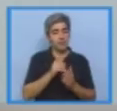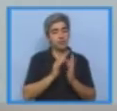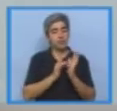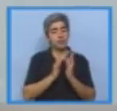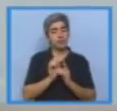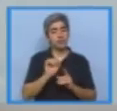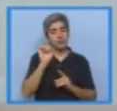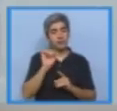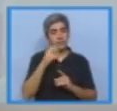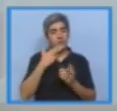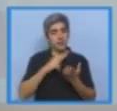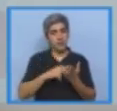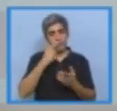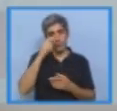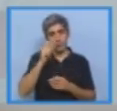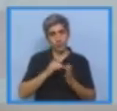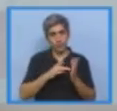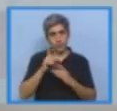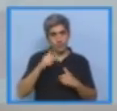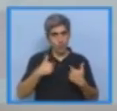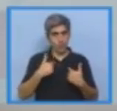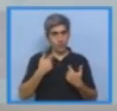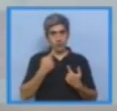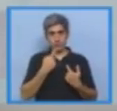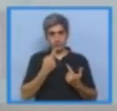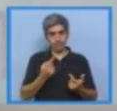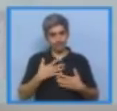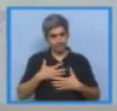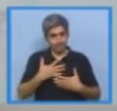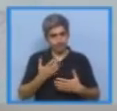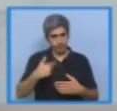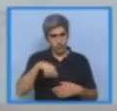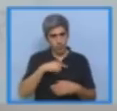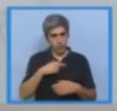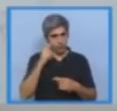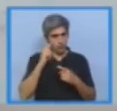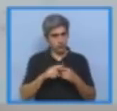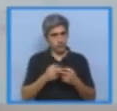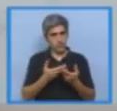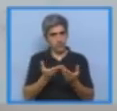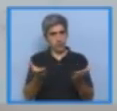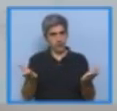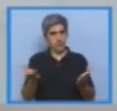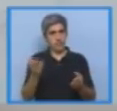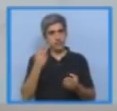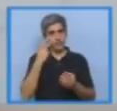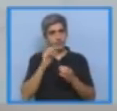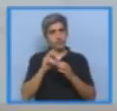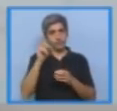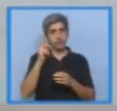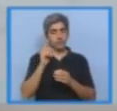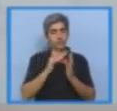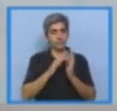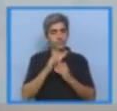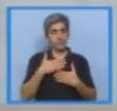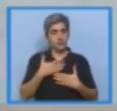da verdadeira pessoa de Jesus, não é? É a própria pessoa de Jesus que se entrega por nós, significa que viver como Jesus, dando a vida,